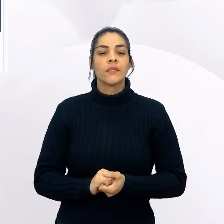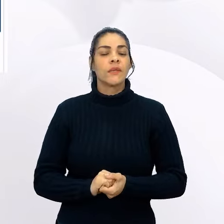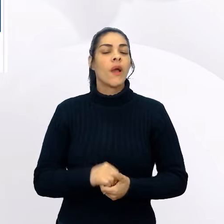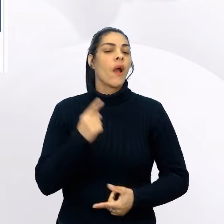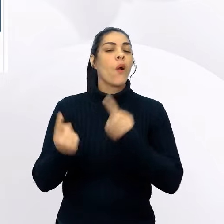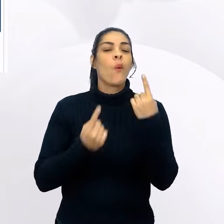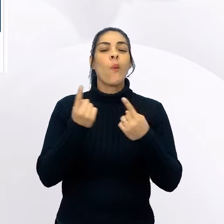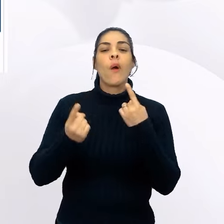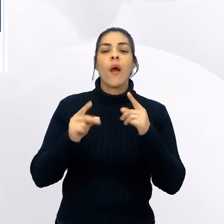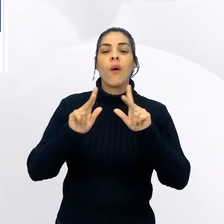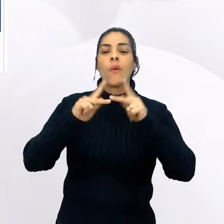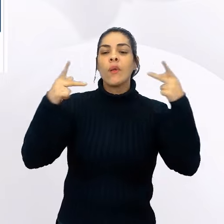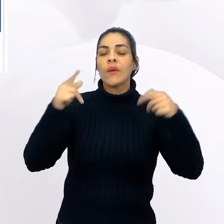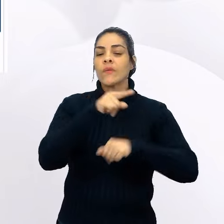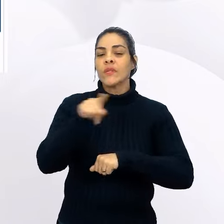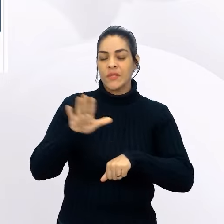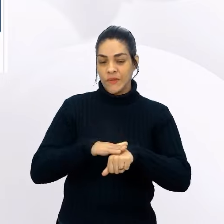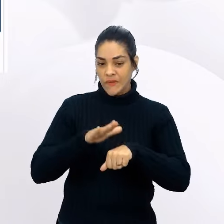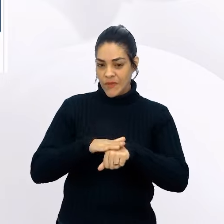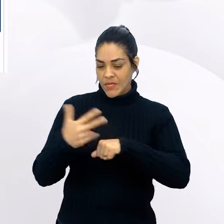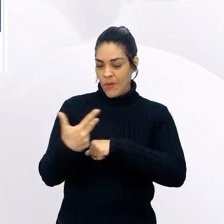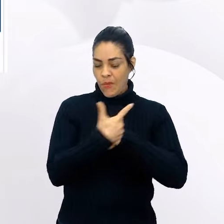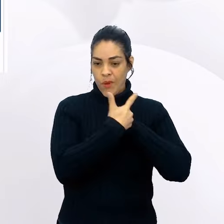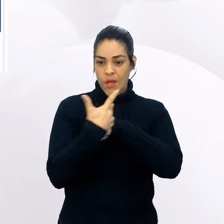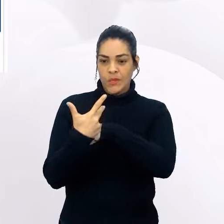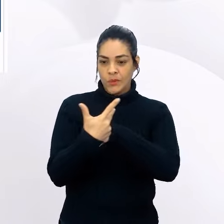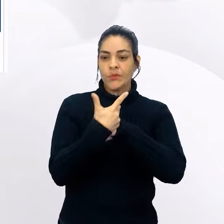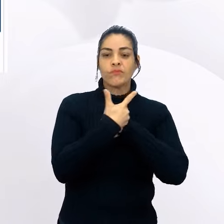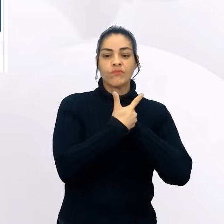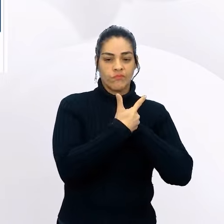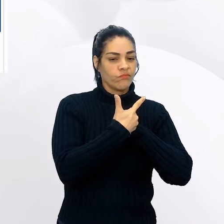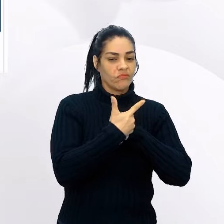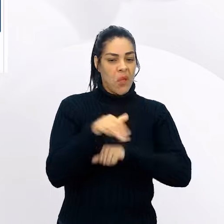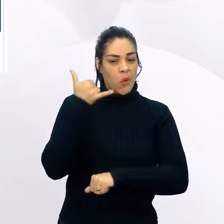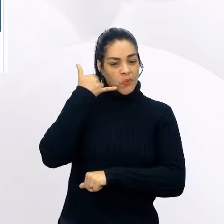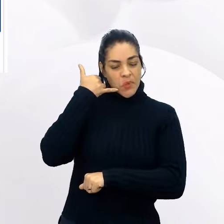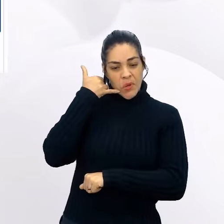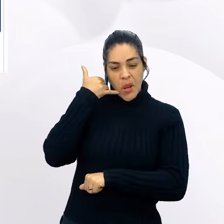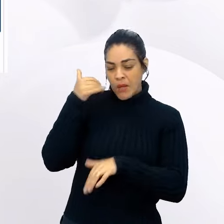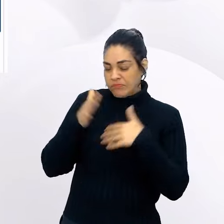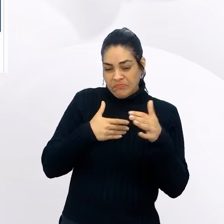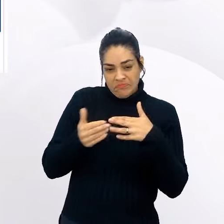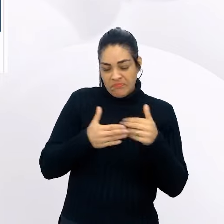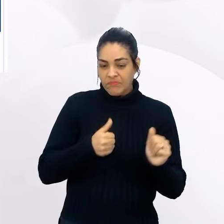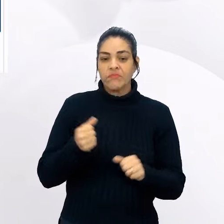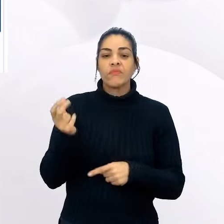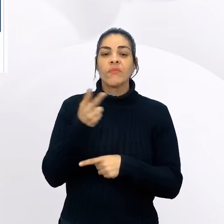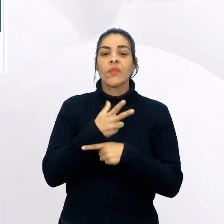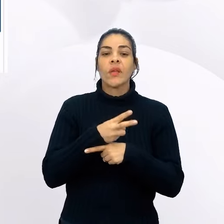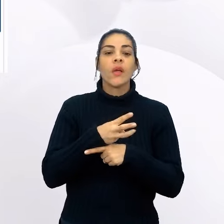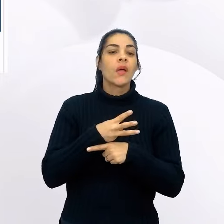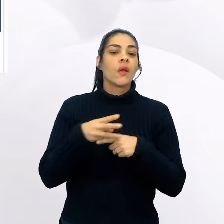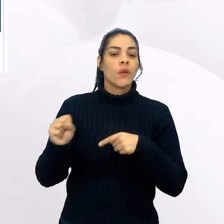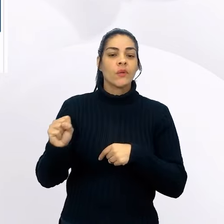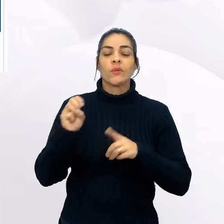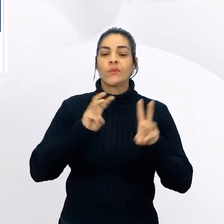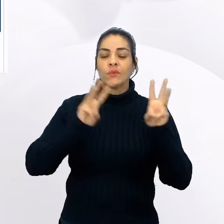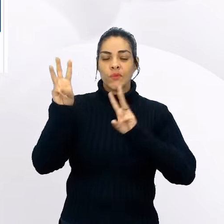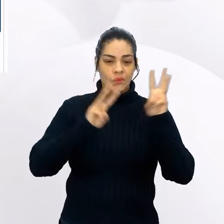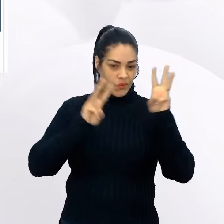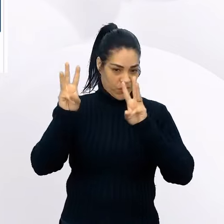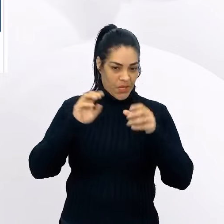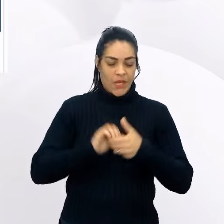Qual link? Vocês vão fazer o vídeo, pode ser com o celular, né? No site da EFAP, lá no edital